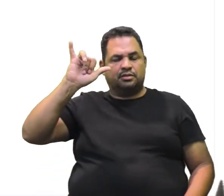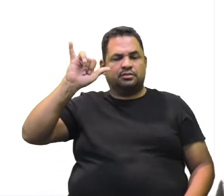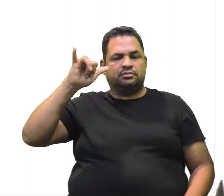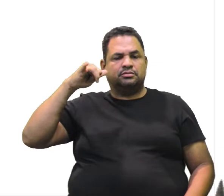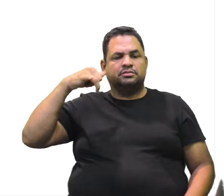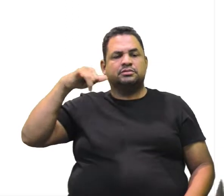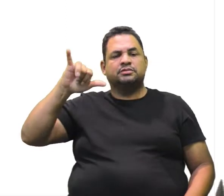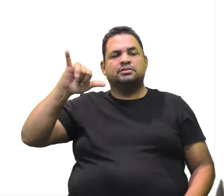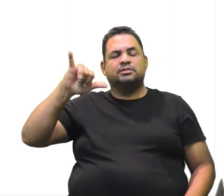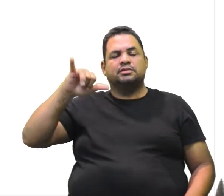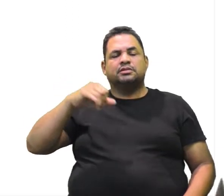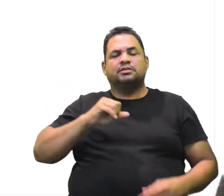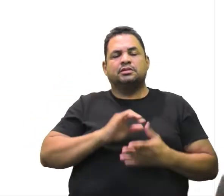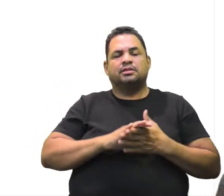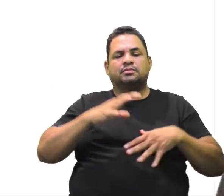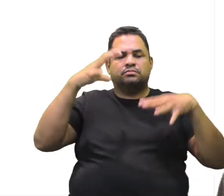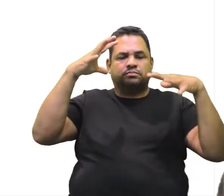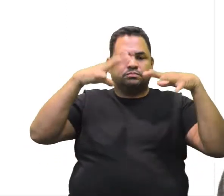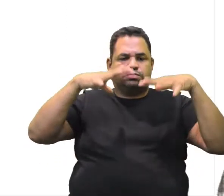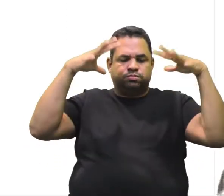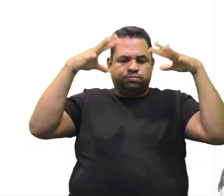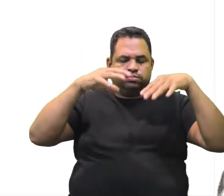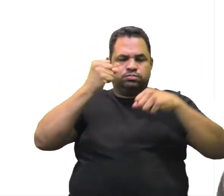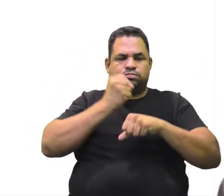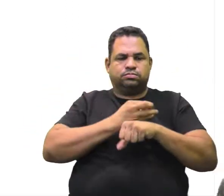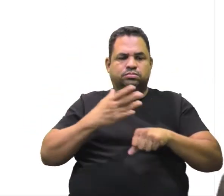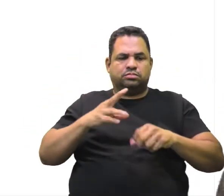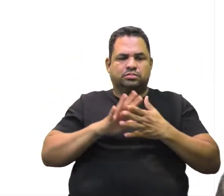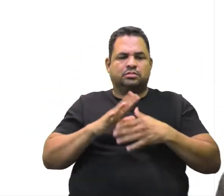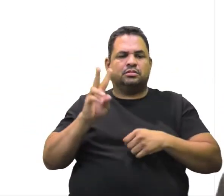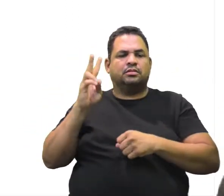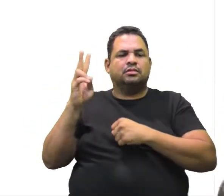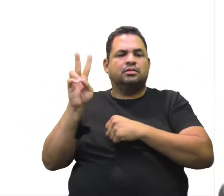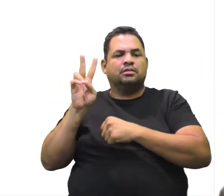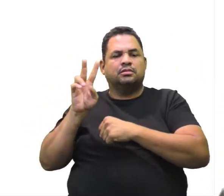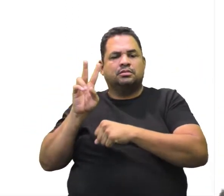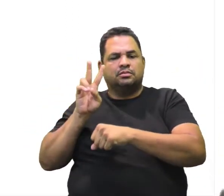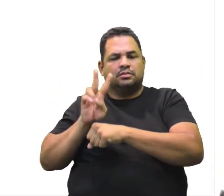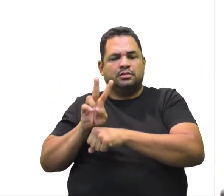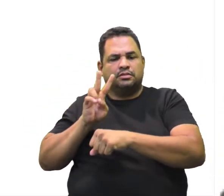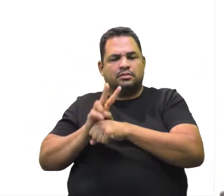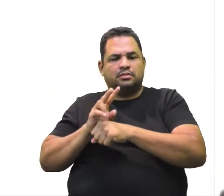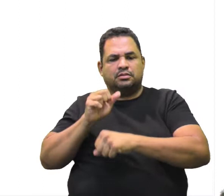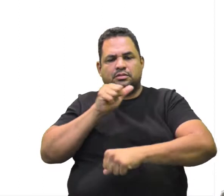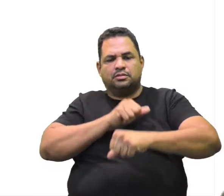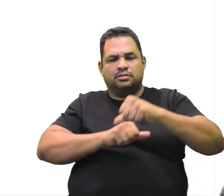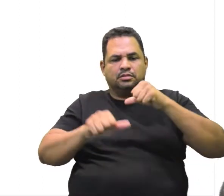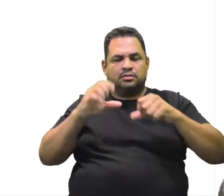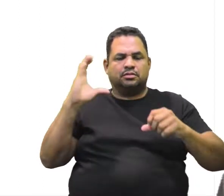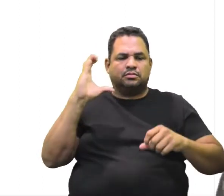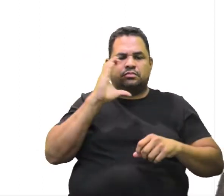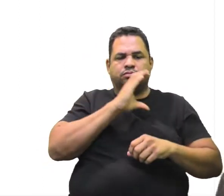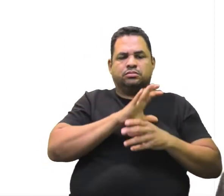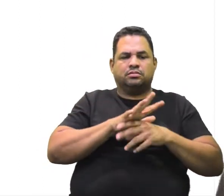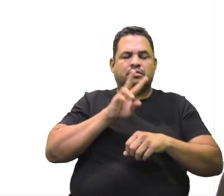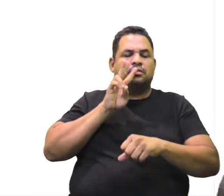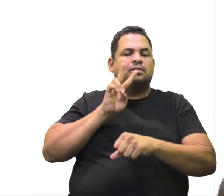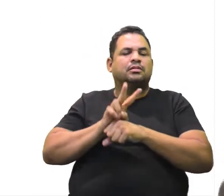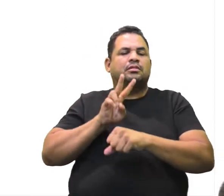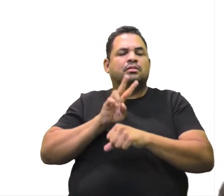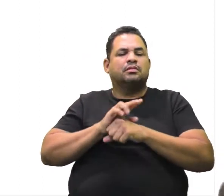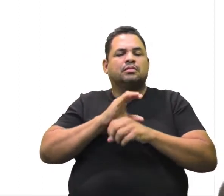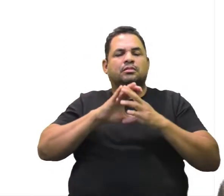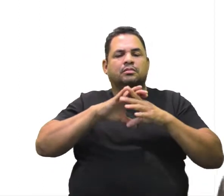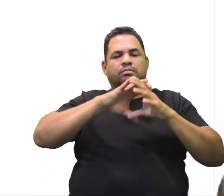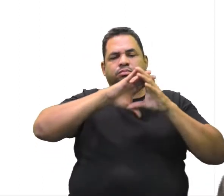ácida. Letra B, prevenir a inversão térmica. Letra C, preservar a camada